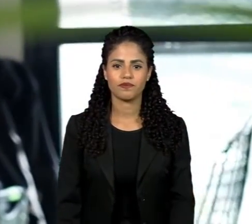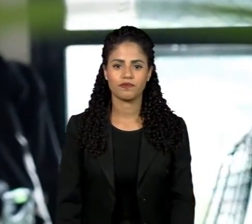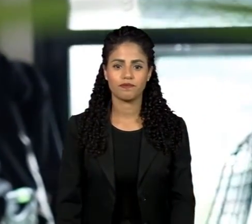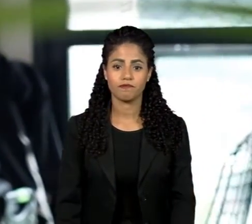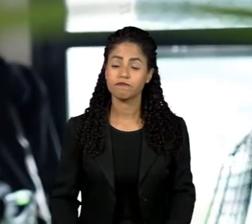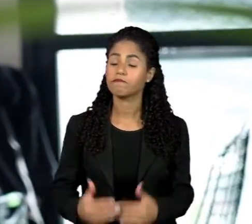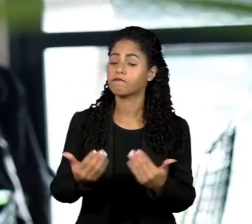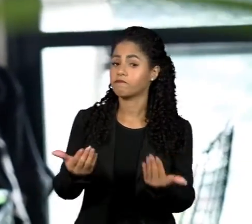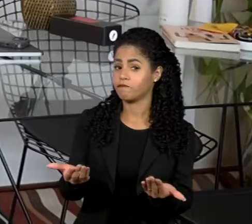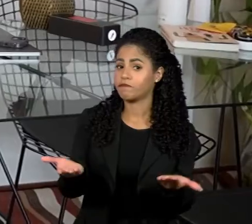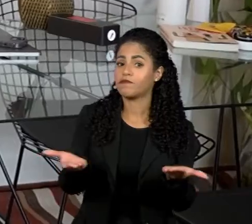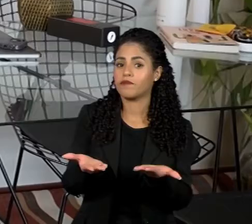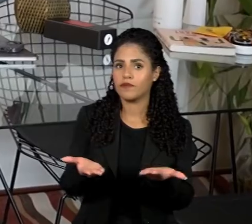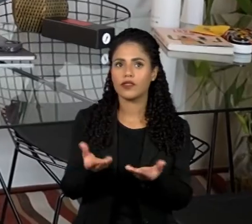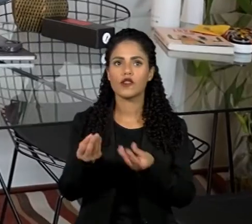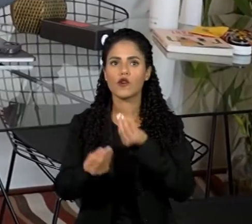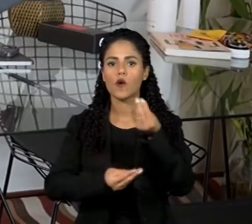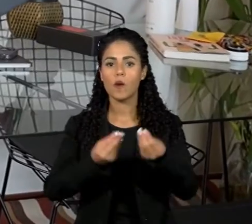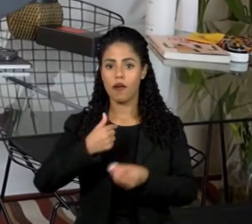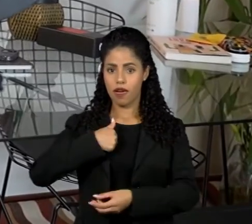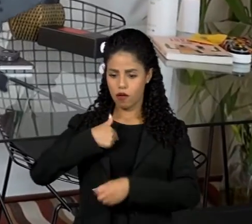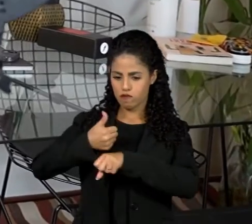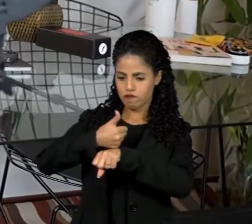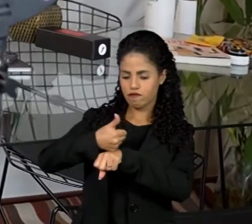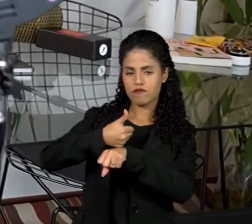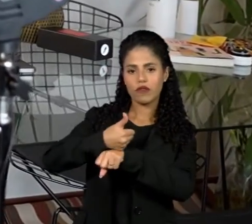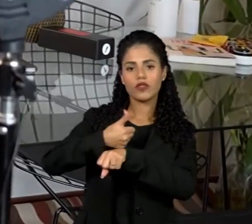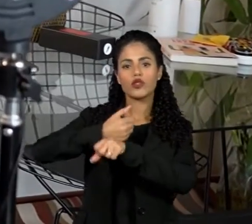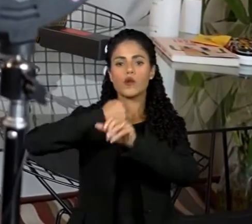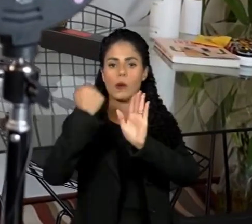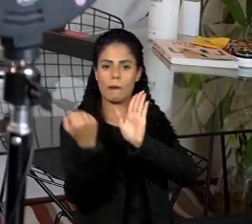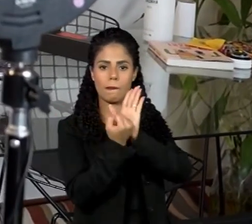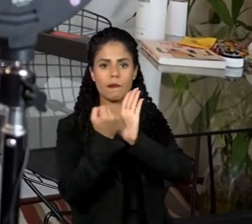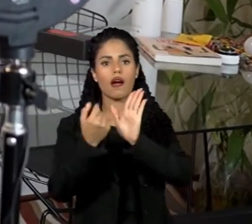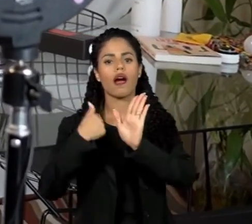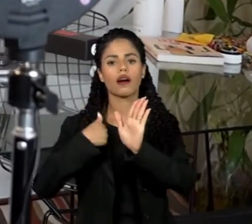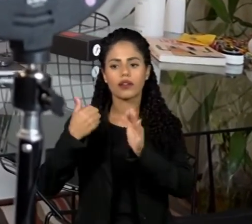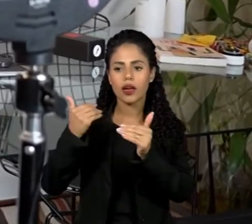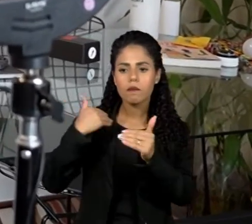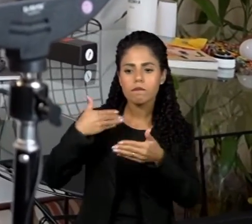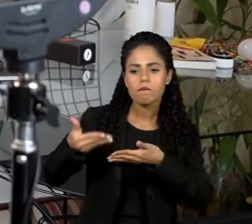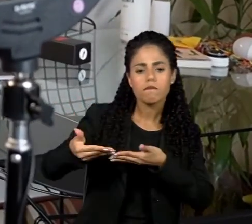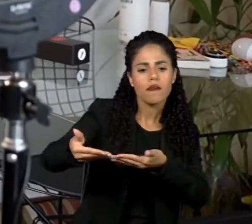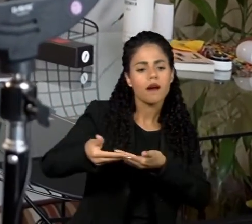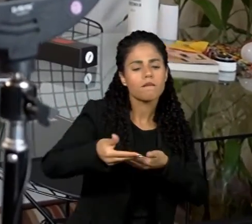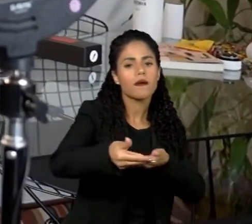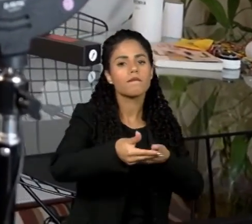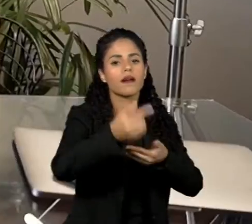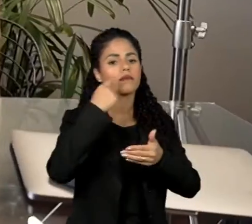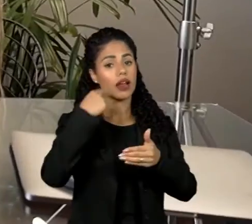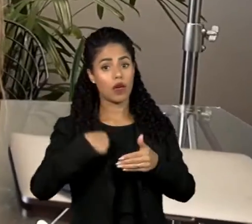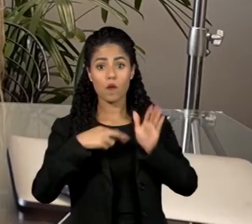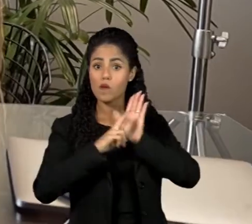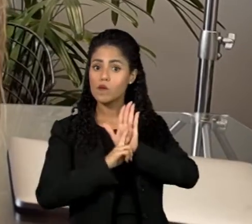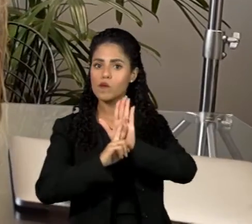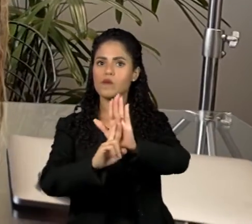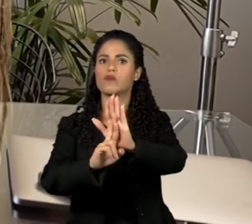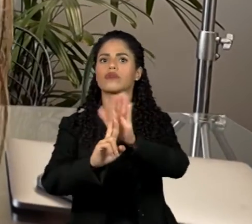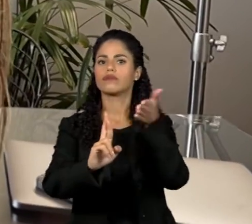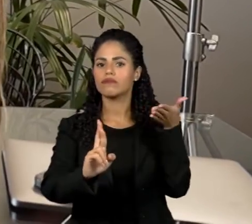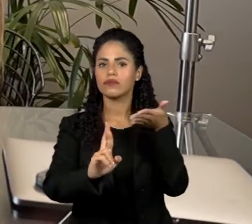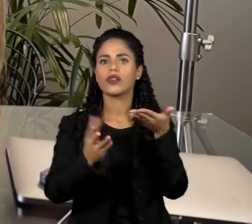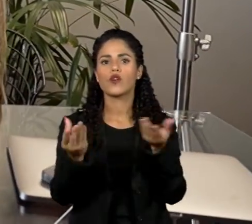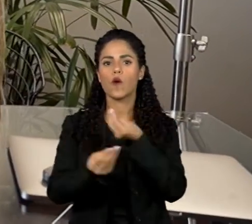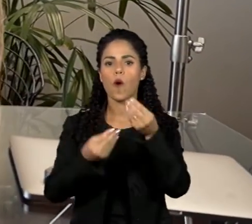Falando agora como uma profissional que as marcas têm me encontrado para que eu represente e leve